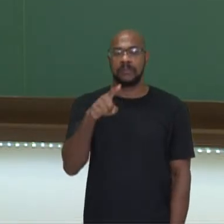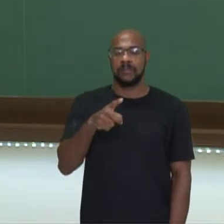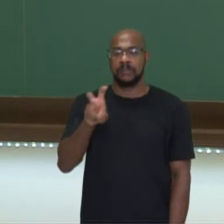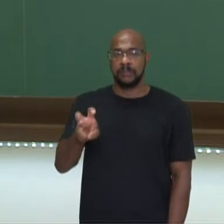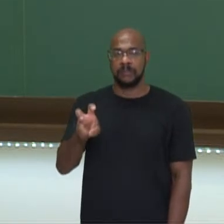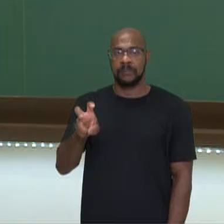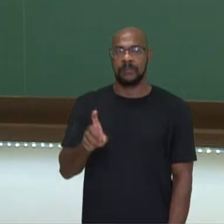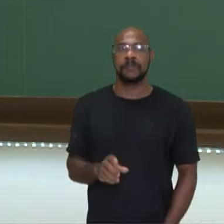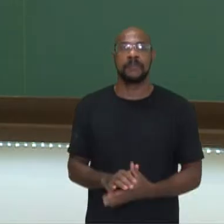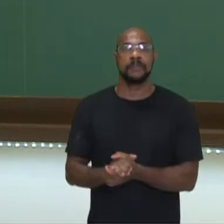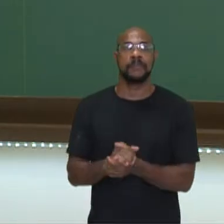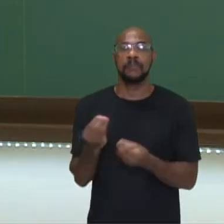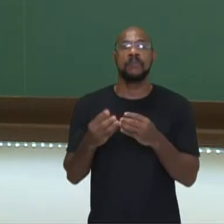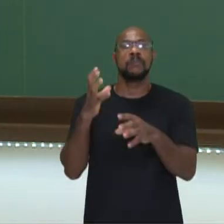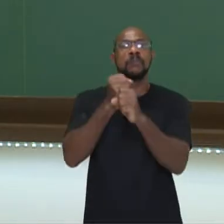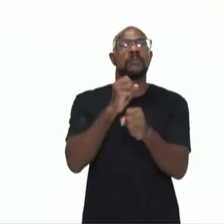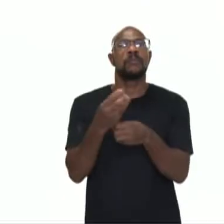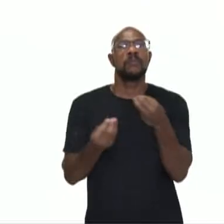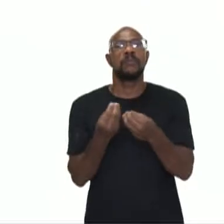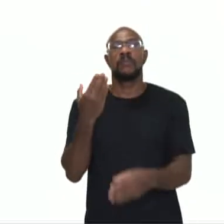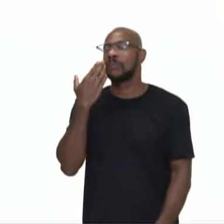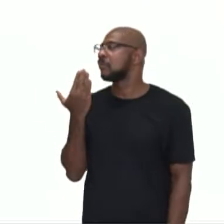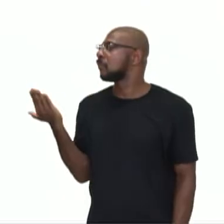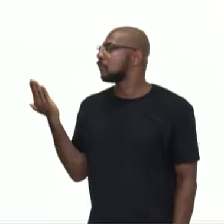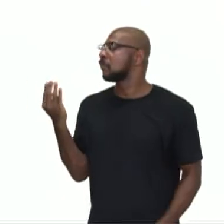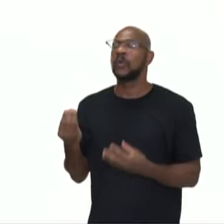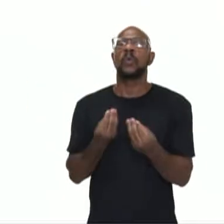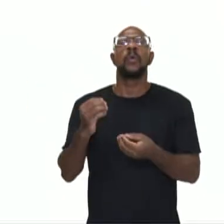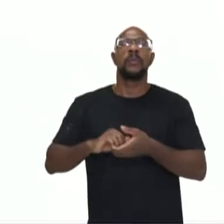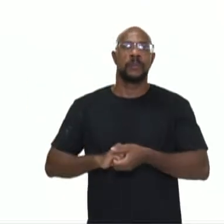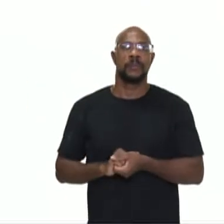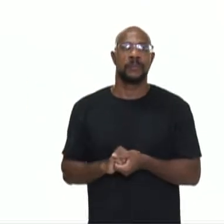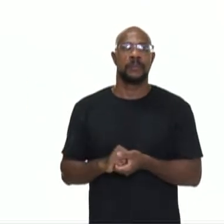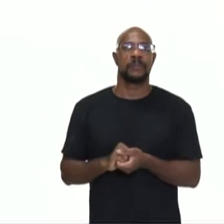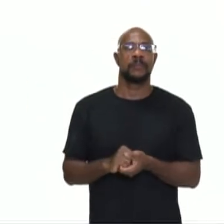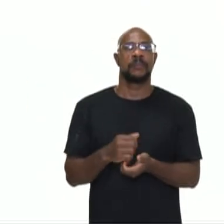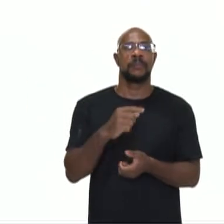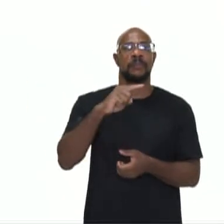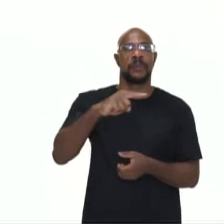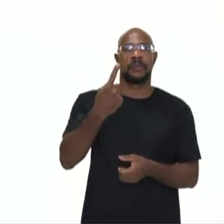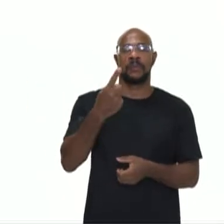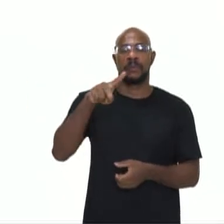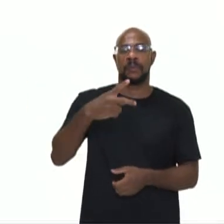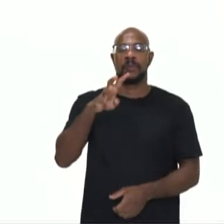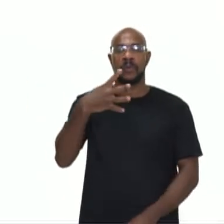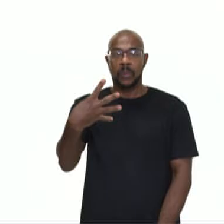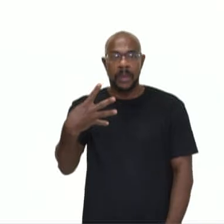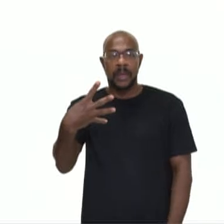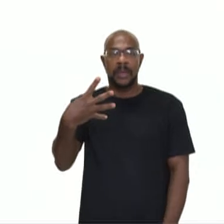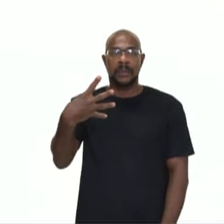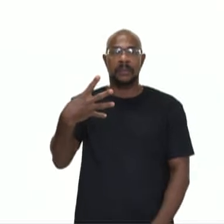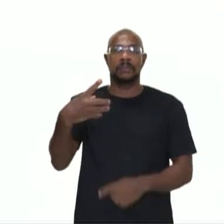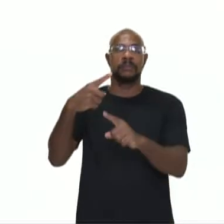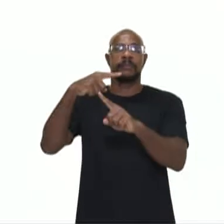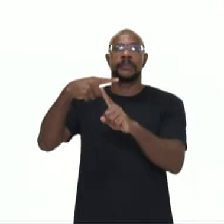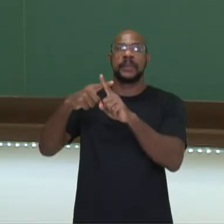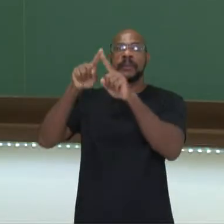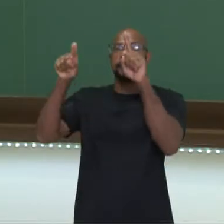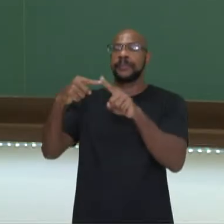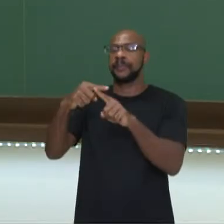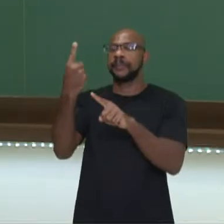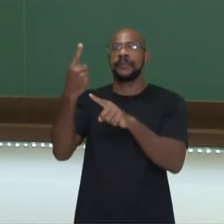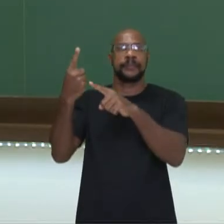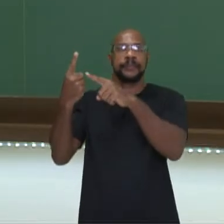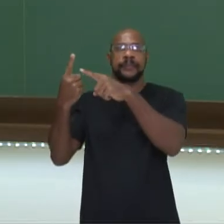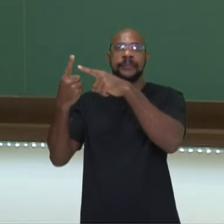Se eu quiser fazer essa operação aqui, menos 2,4 mais 1 quarto. Na forma decimal, eu transformo menos 1 quarto